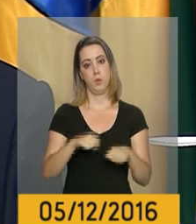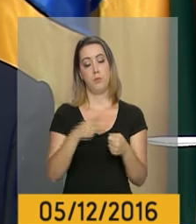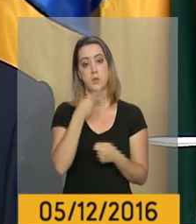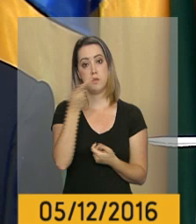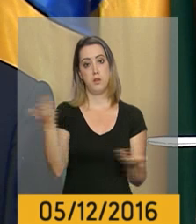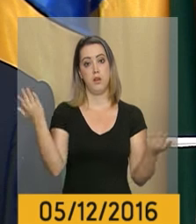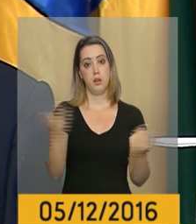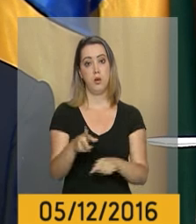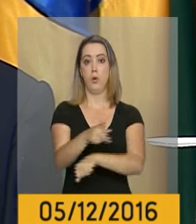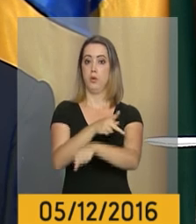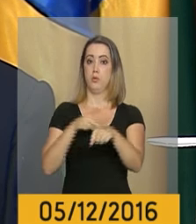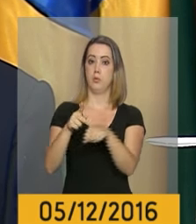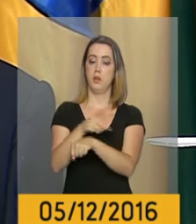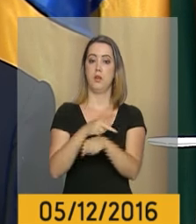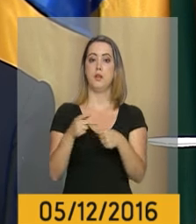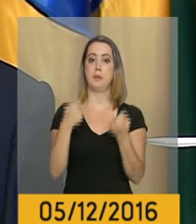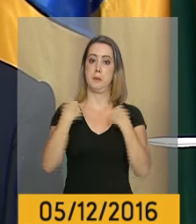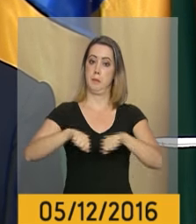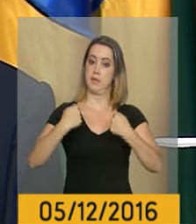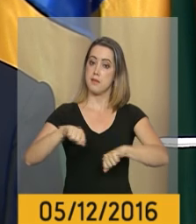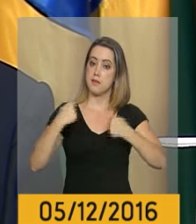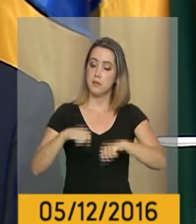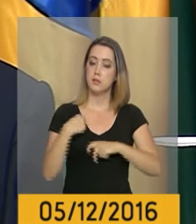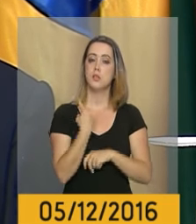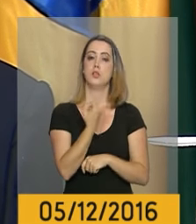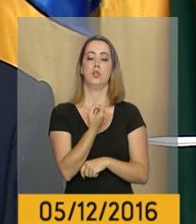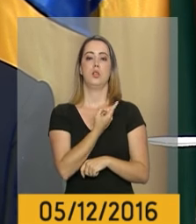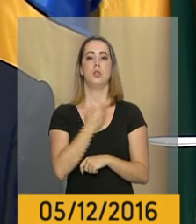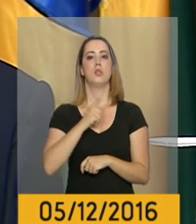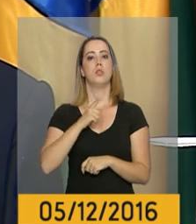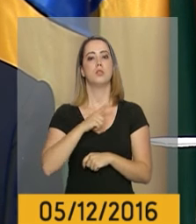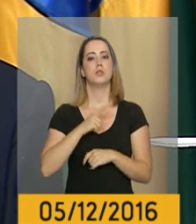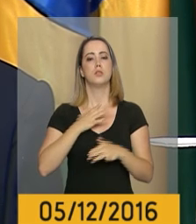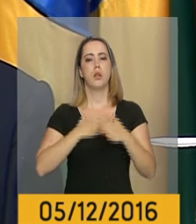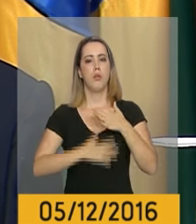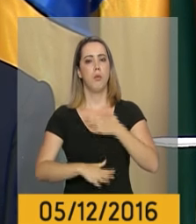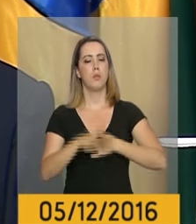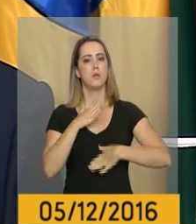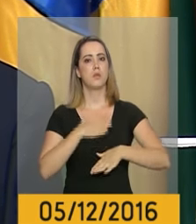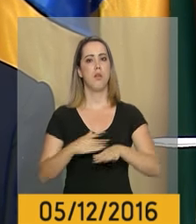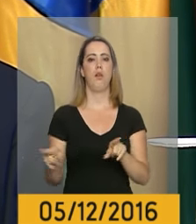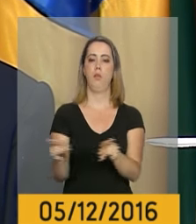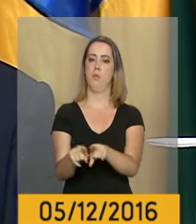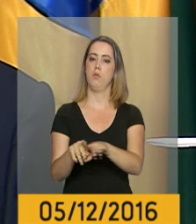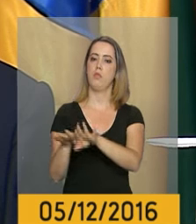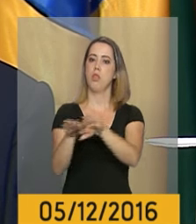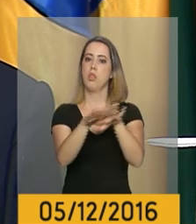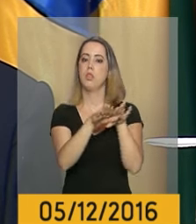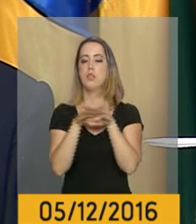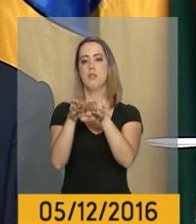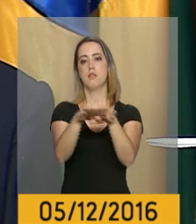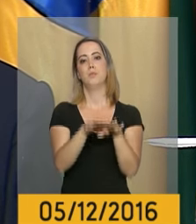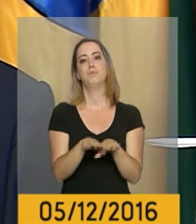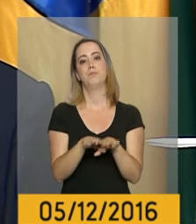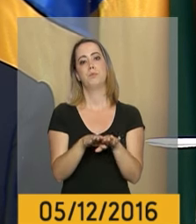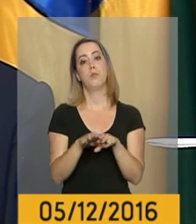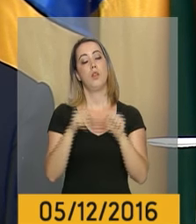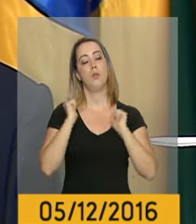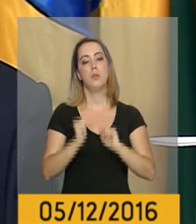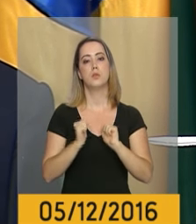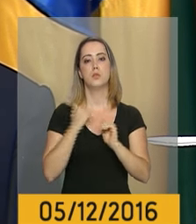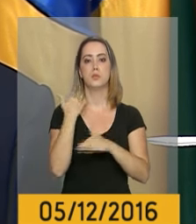país impõe muita serenidade e muita e muito equilíbrio para que possamos